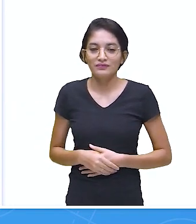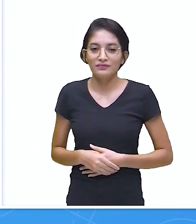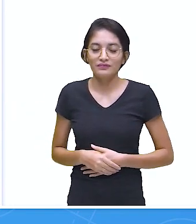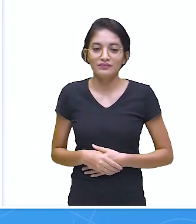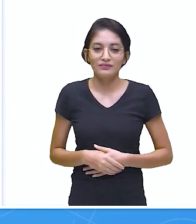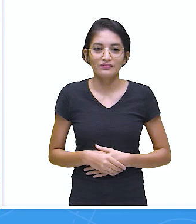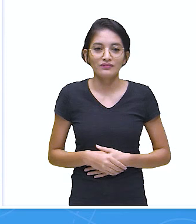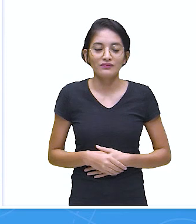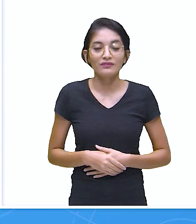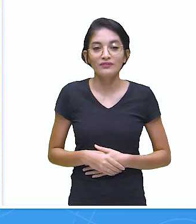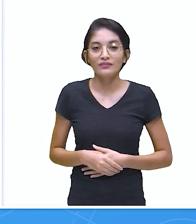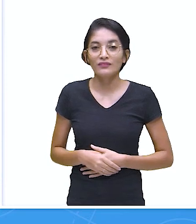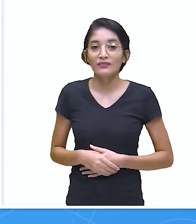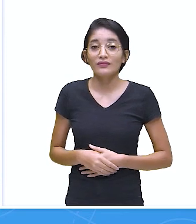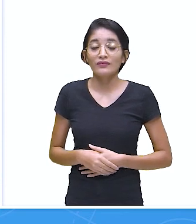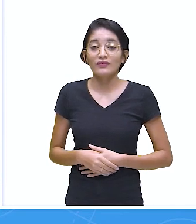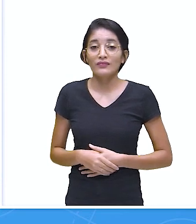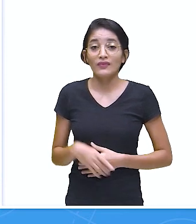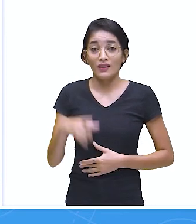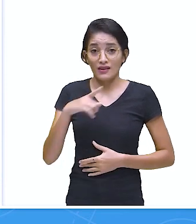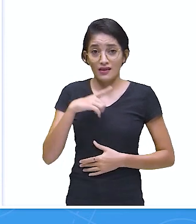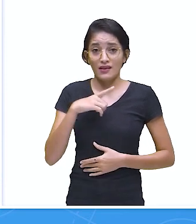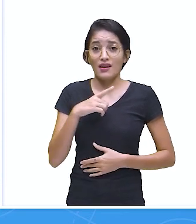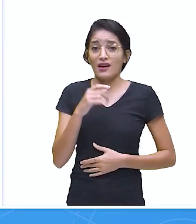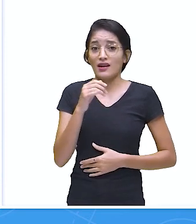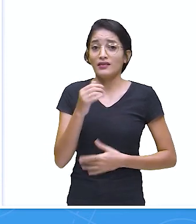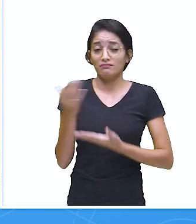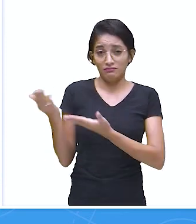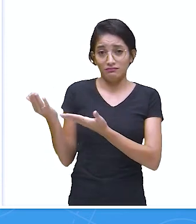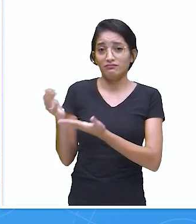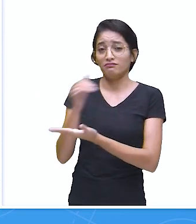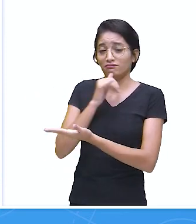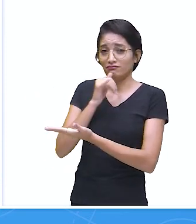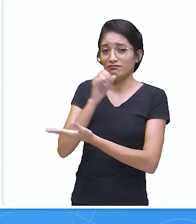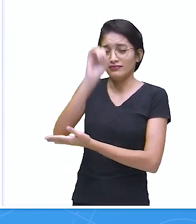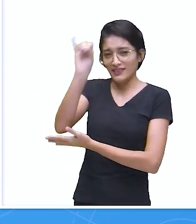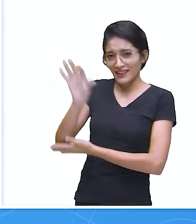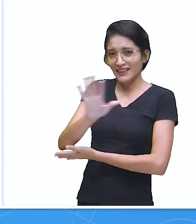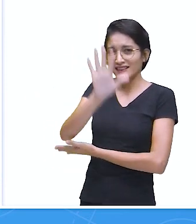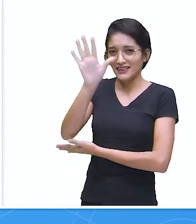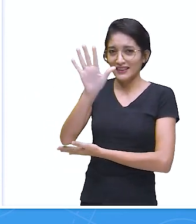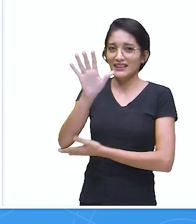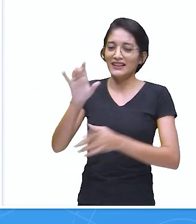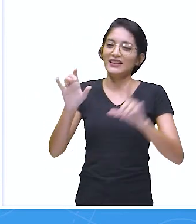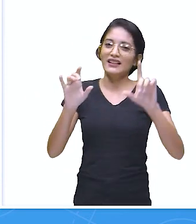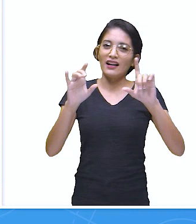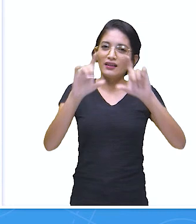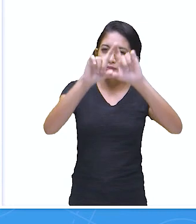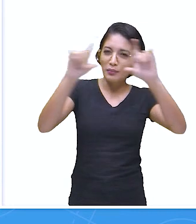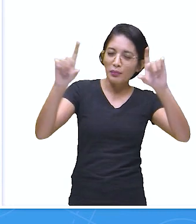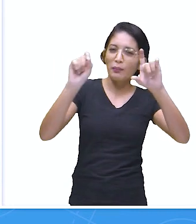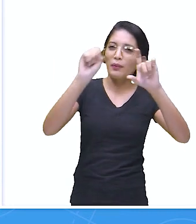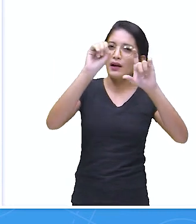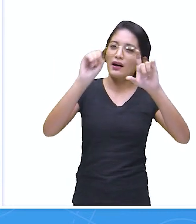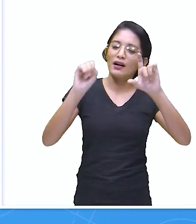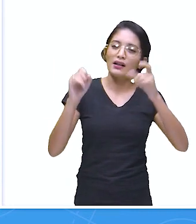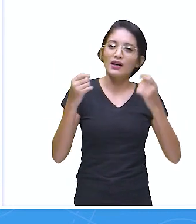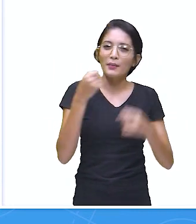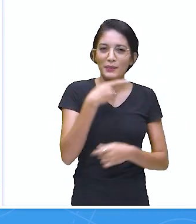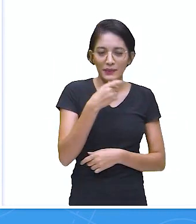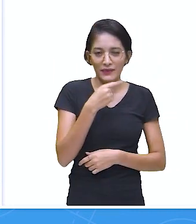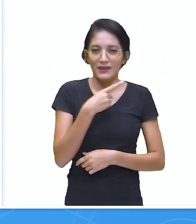Olha só, temos aí um exemplo de charge, né? Um exemplo de charge trazendo a